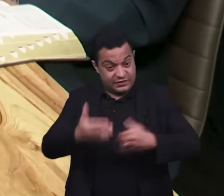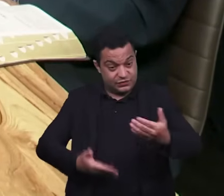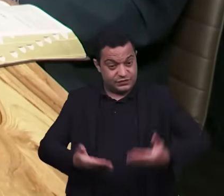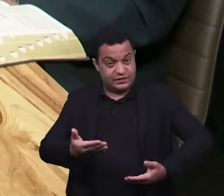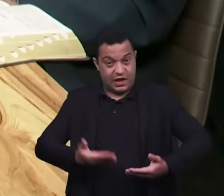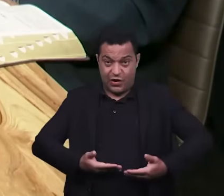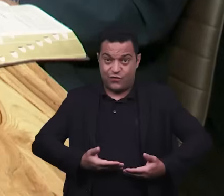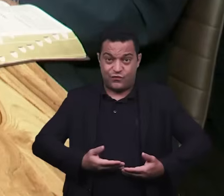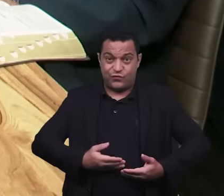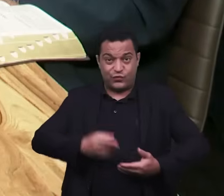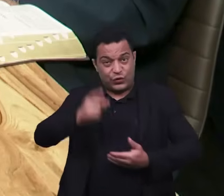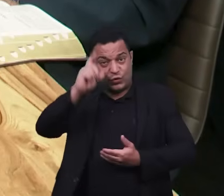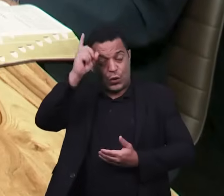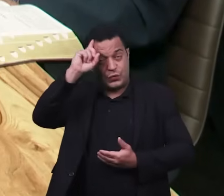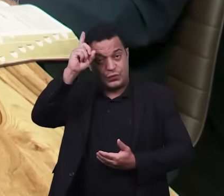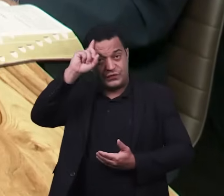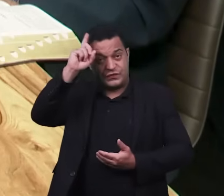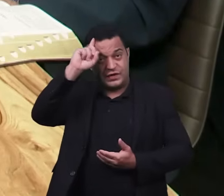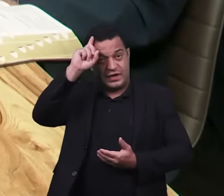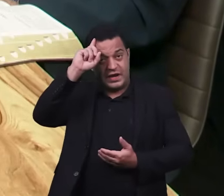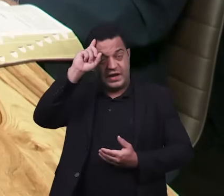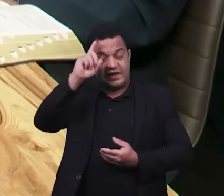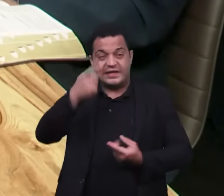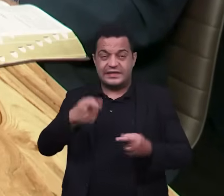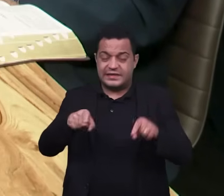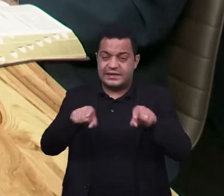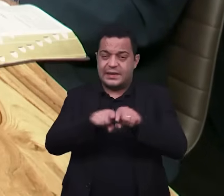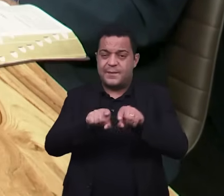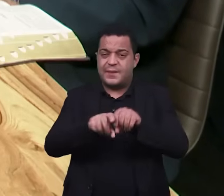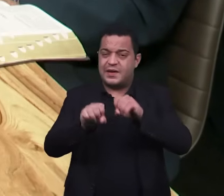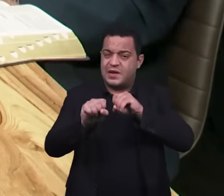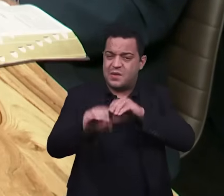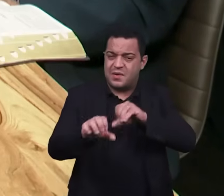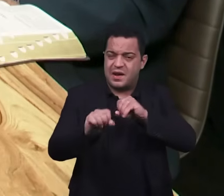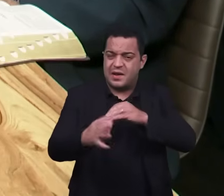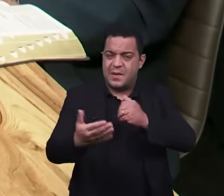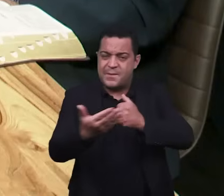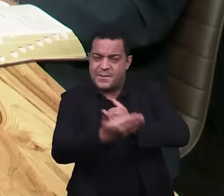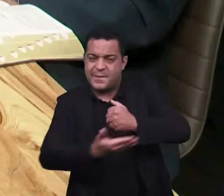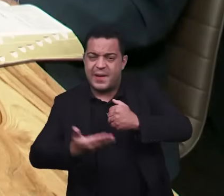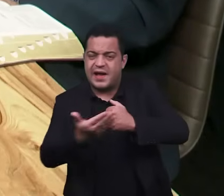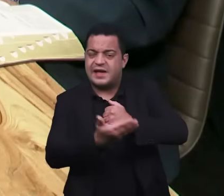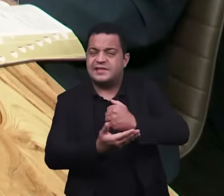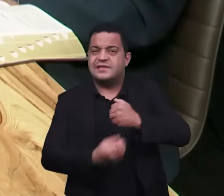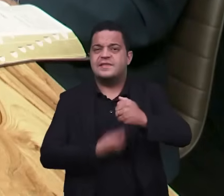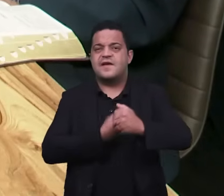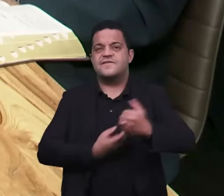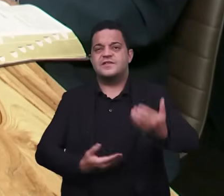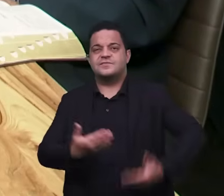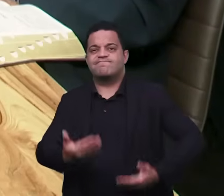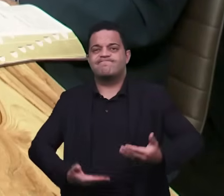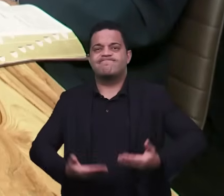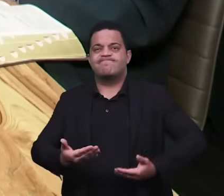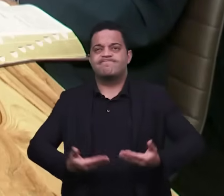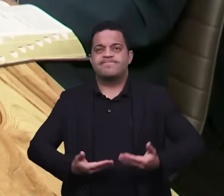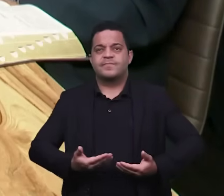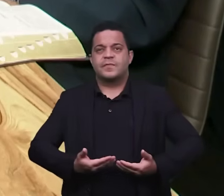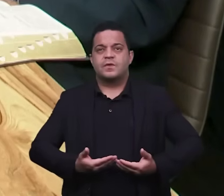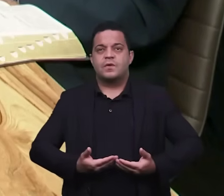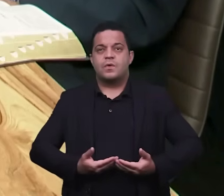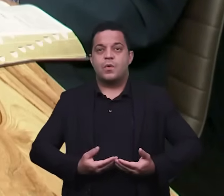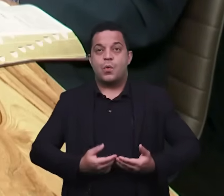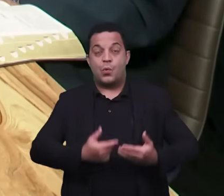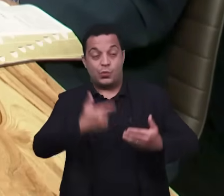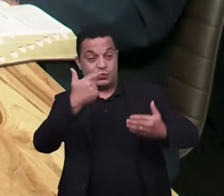né? A ética é o ensinamento fundamental para nós, servos de Deus, né? Outro também colocou muito a